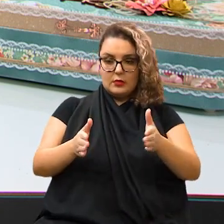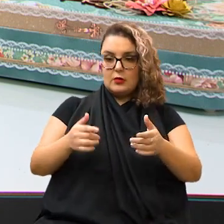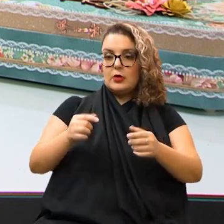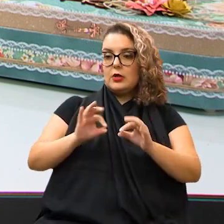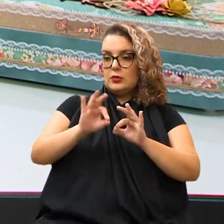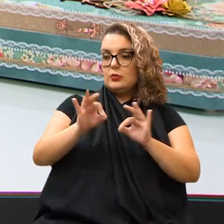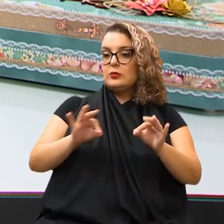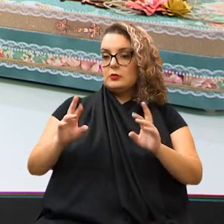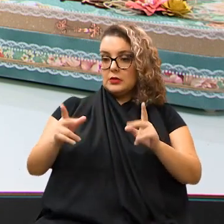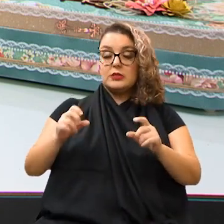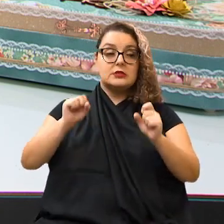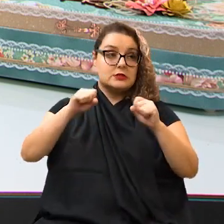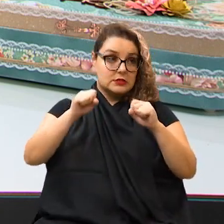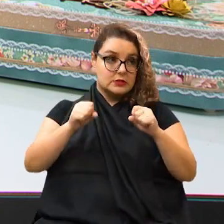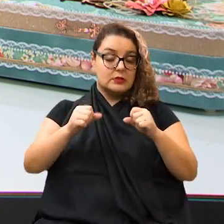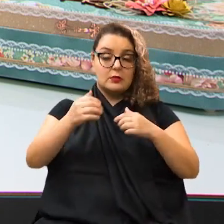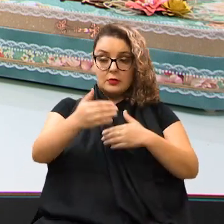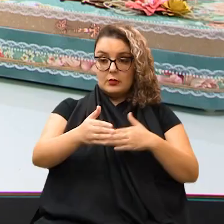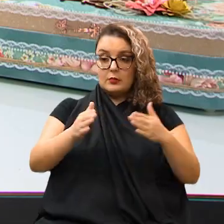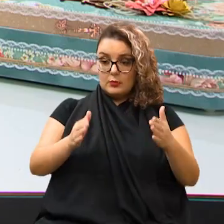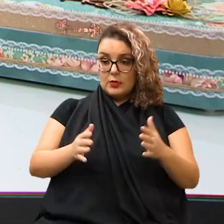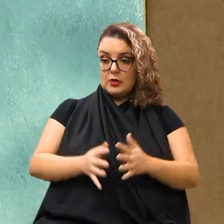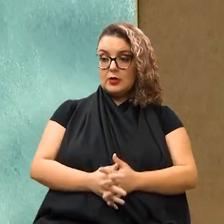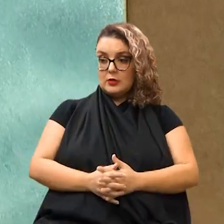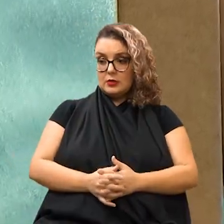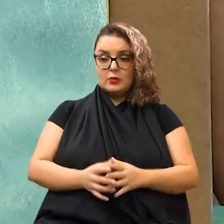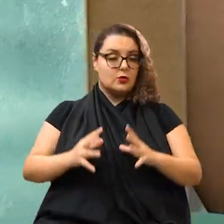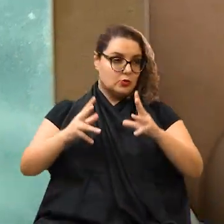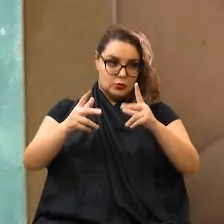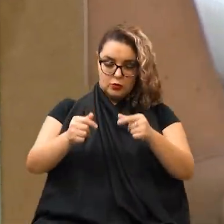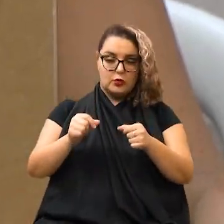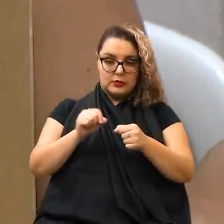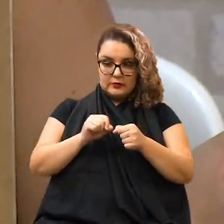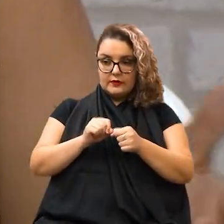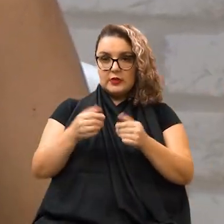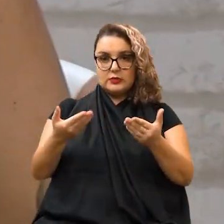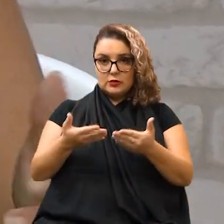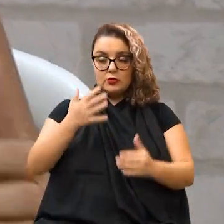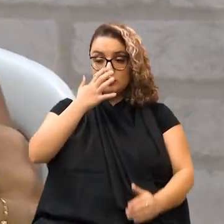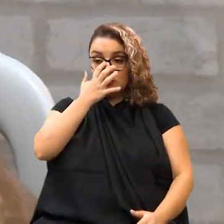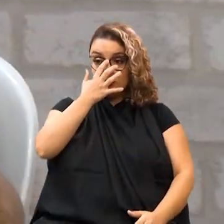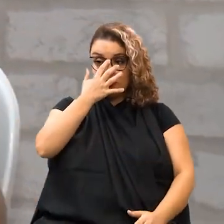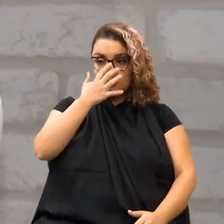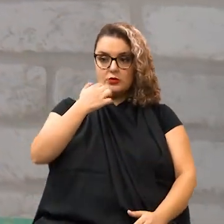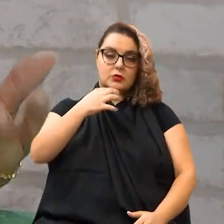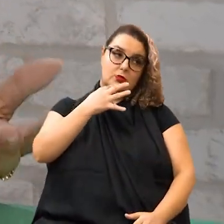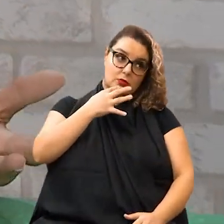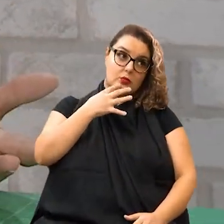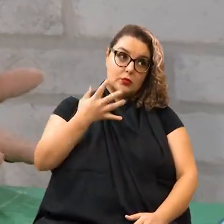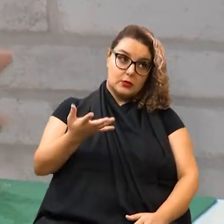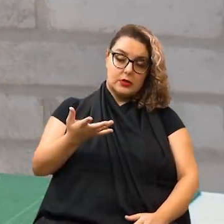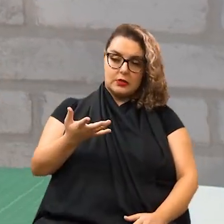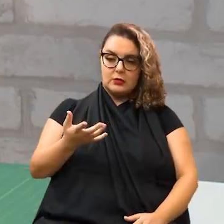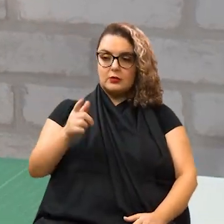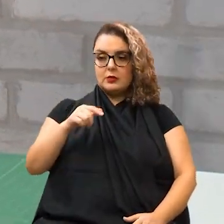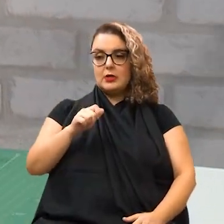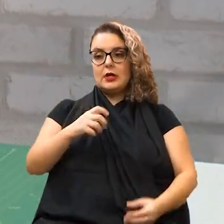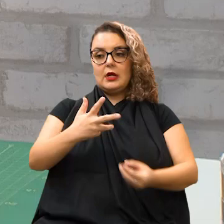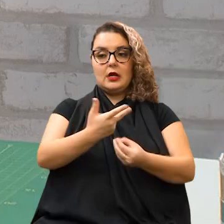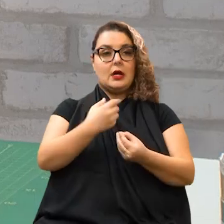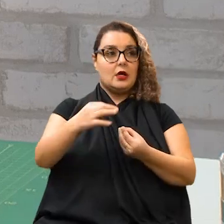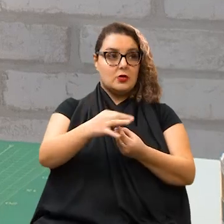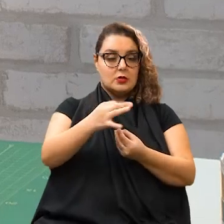tem o seu tamanho. Tem, porque as caixas, todas feitas hoje, né, aqui que eu conheço pelo menos,